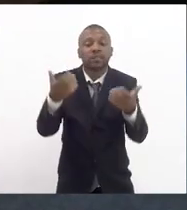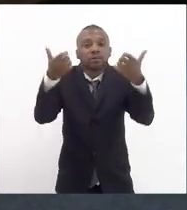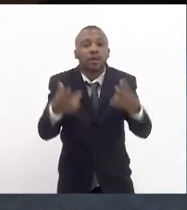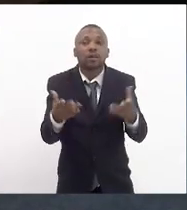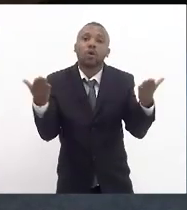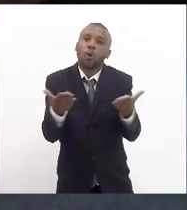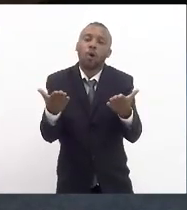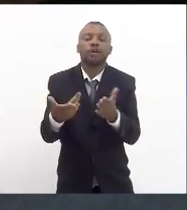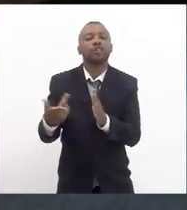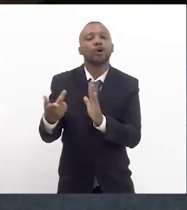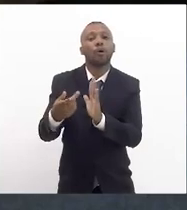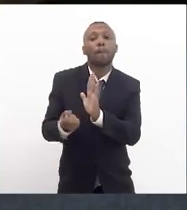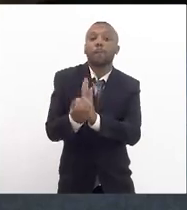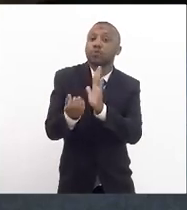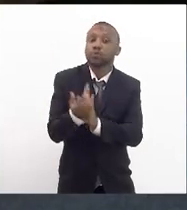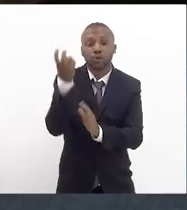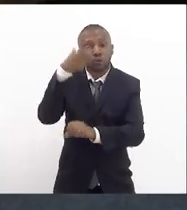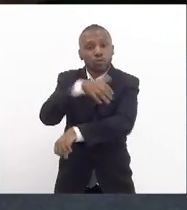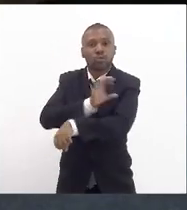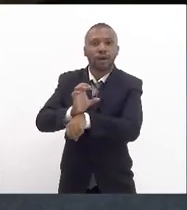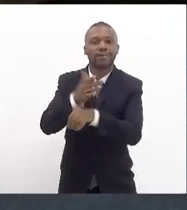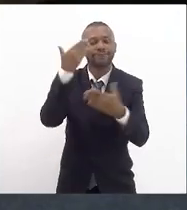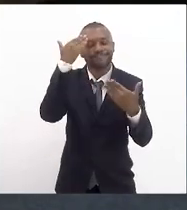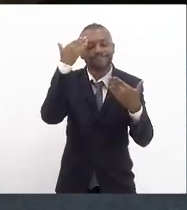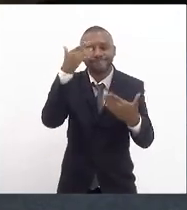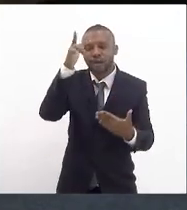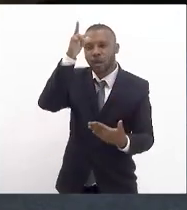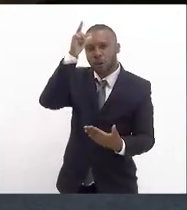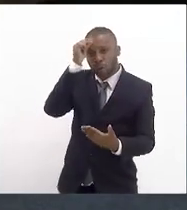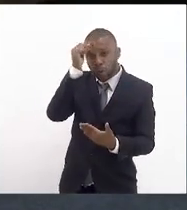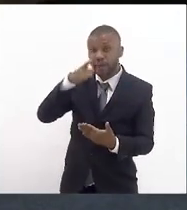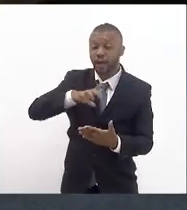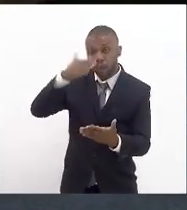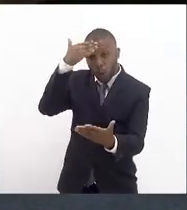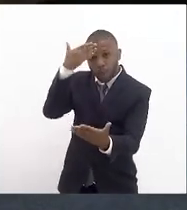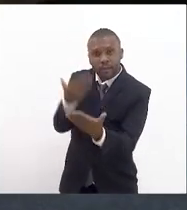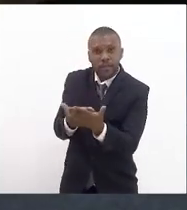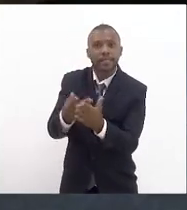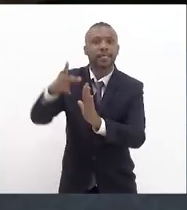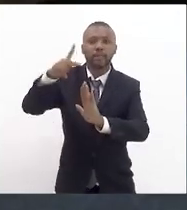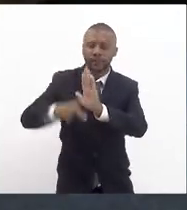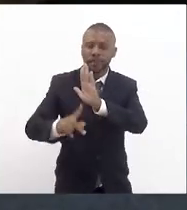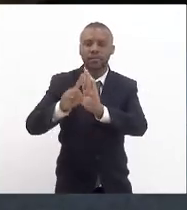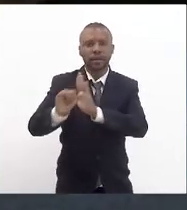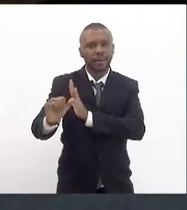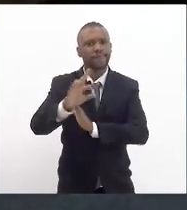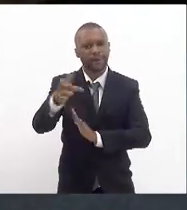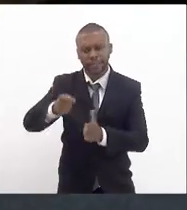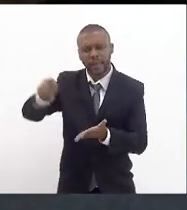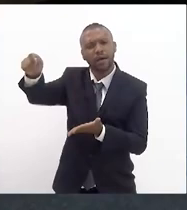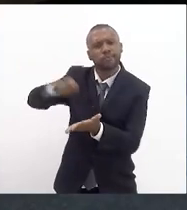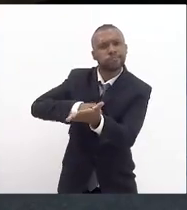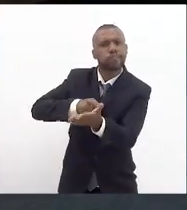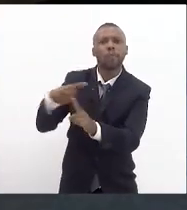culturais ficarão muito agradecidos. Eu tenho confiança que esse projeto será sancionado, porque todas as